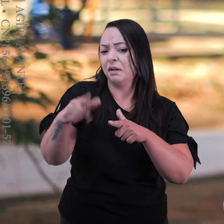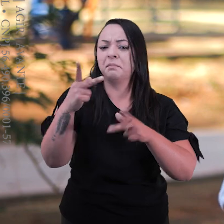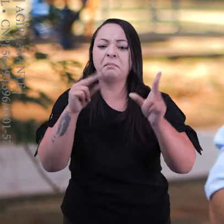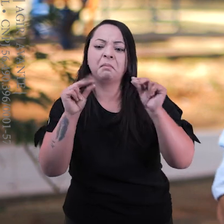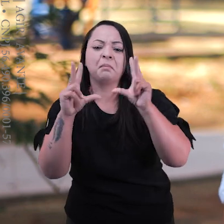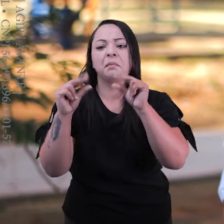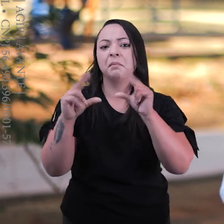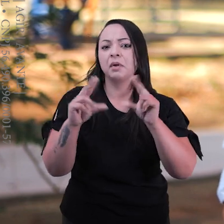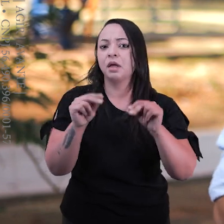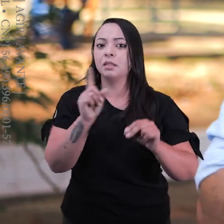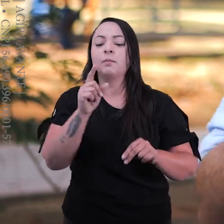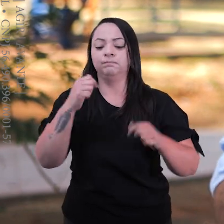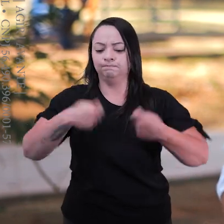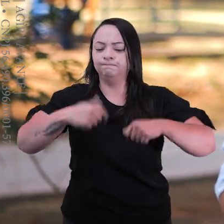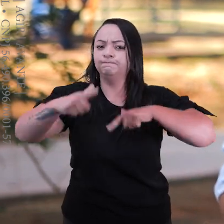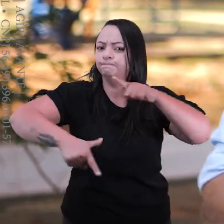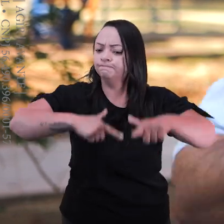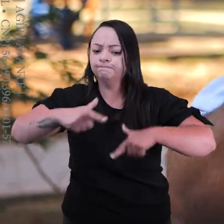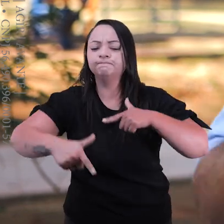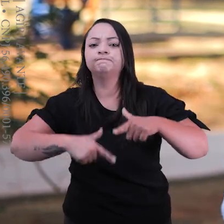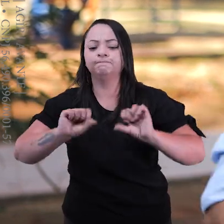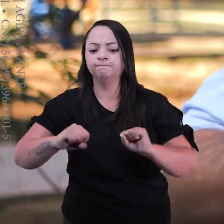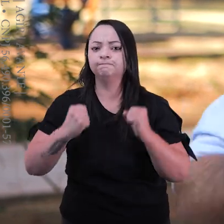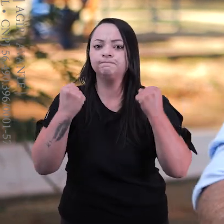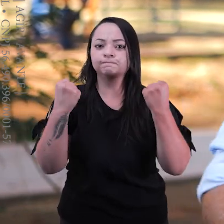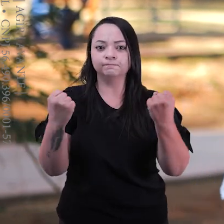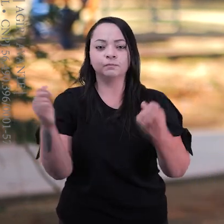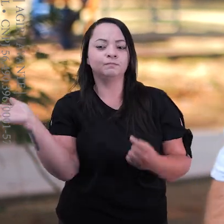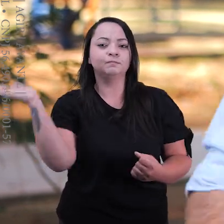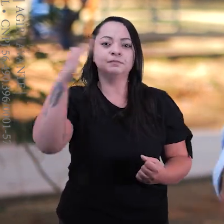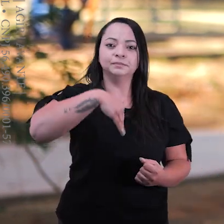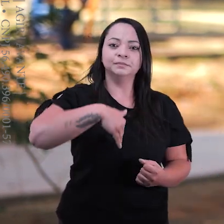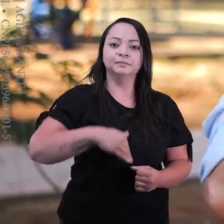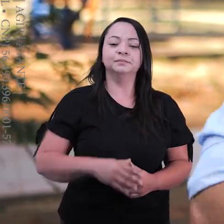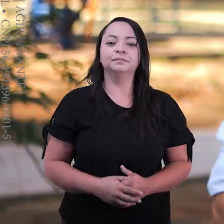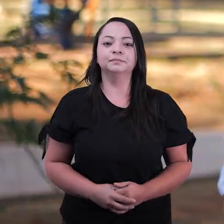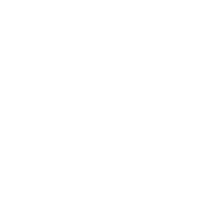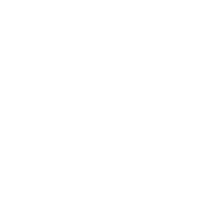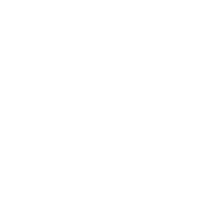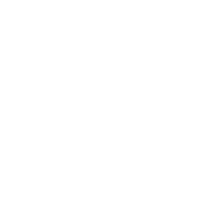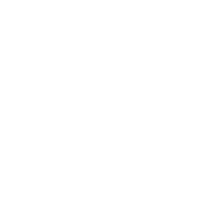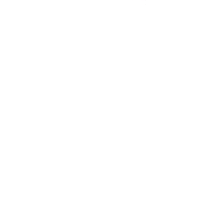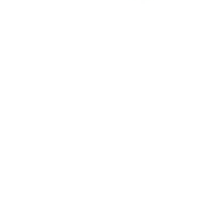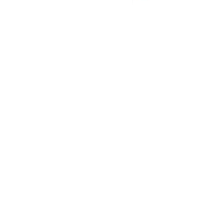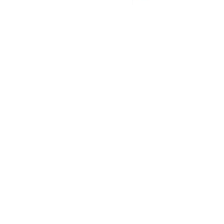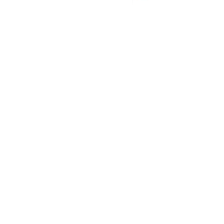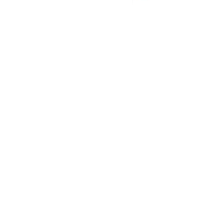não se resolvem no discurso. Se resolve com trabalho e recurso. Vamos nessa!